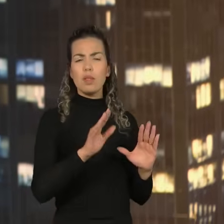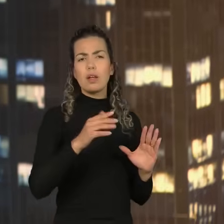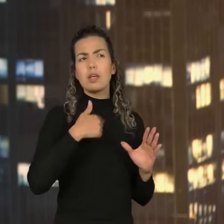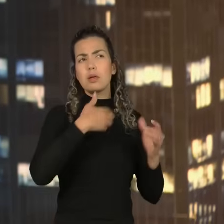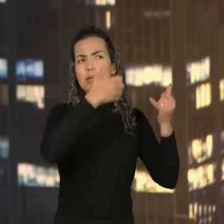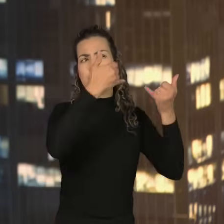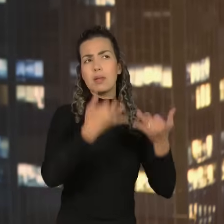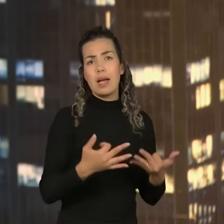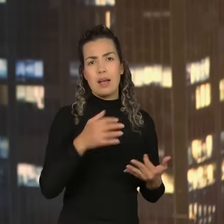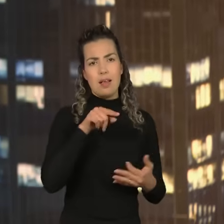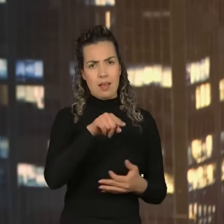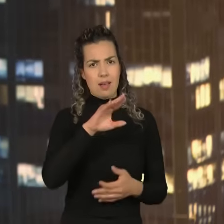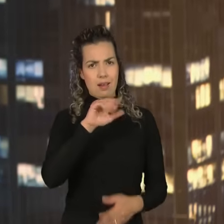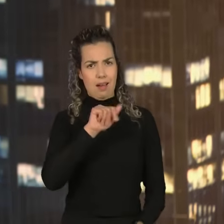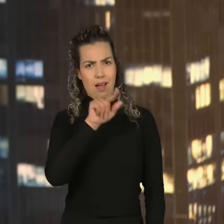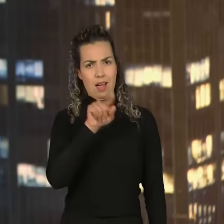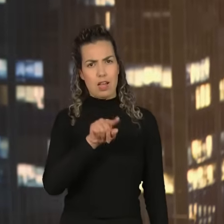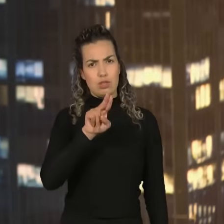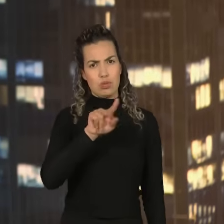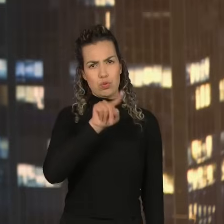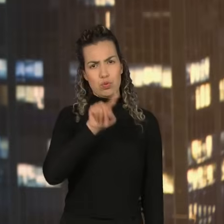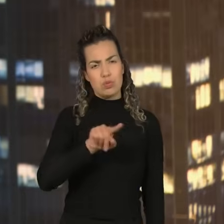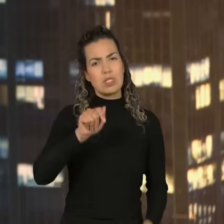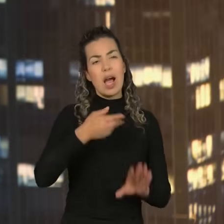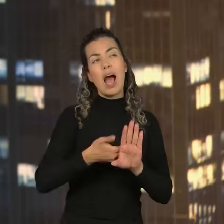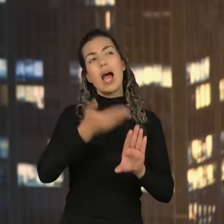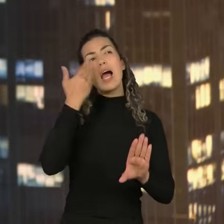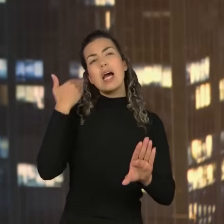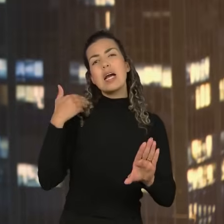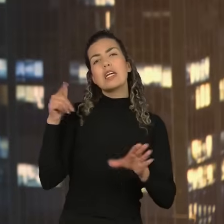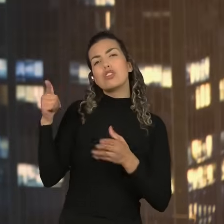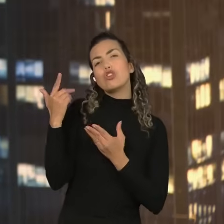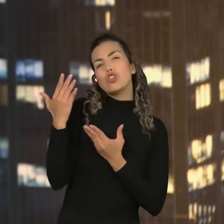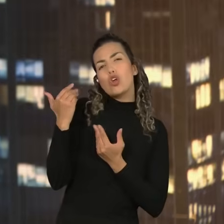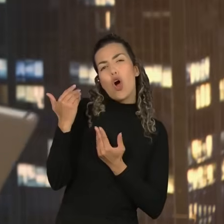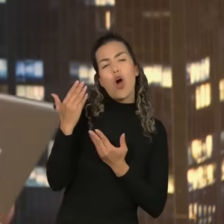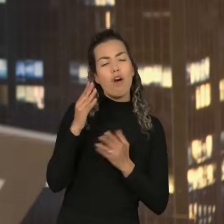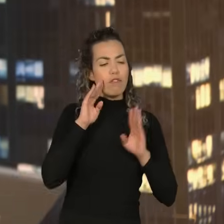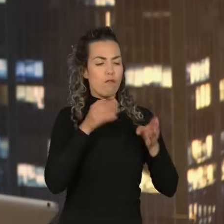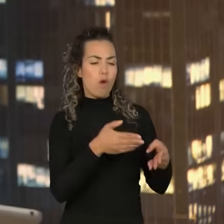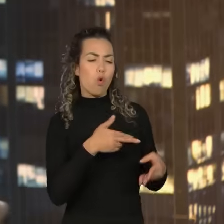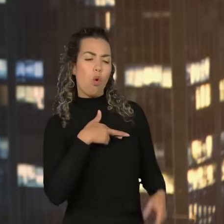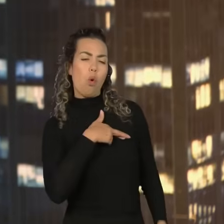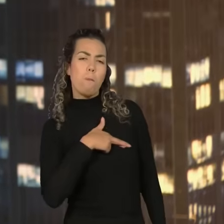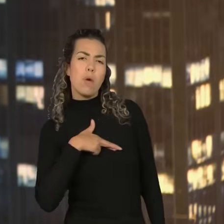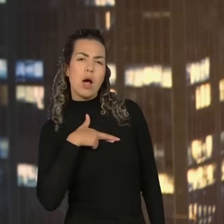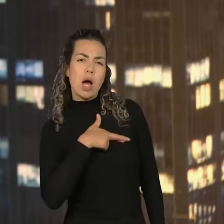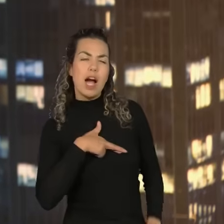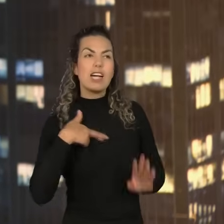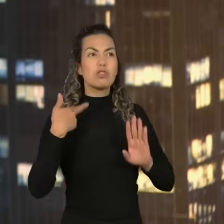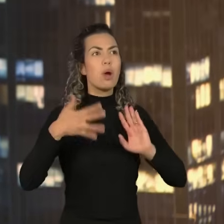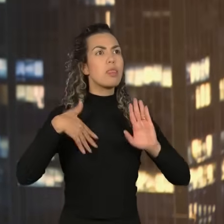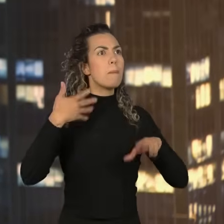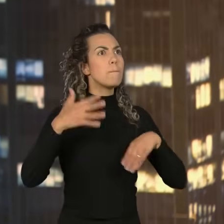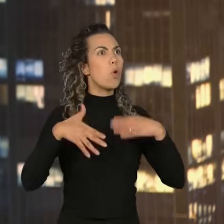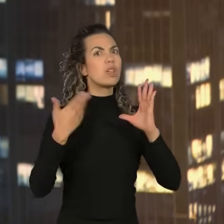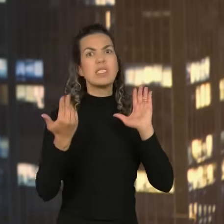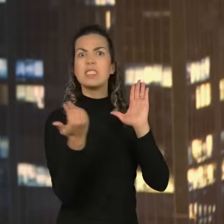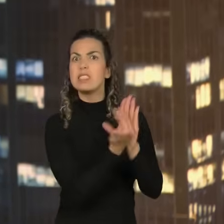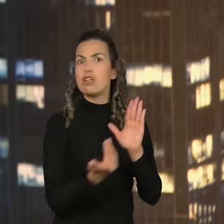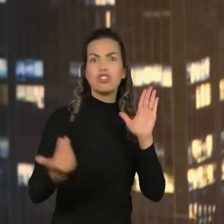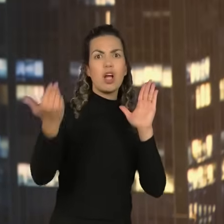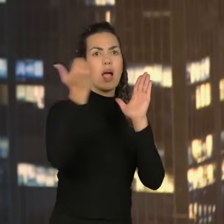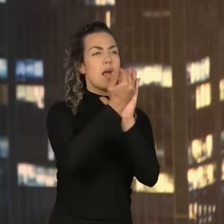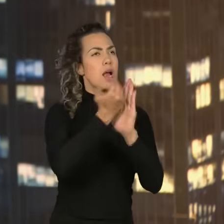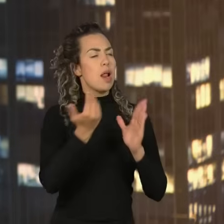né? Antes era mais contida, ele era mais jovem, um pouco mais romântico, depois fica mais exagerado. Eu queria que